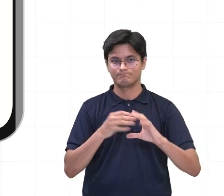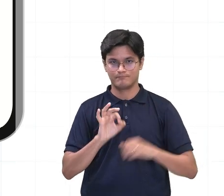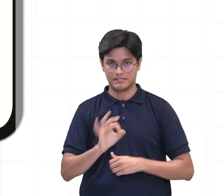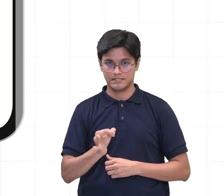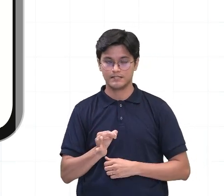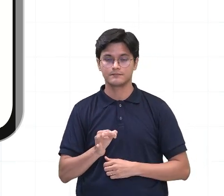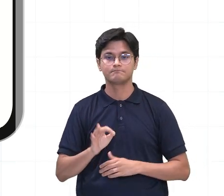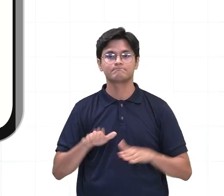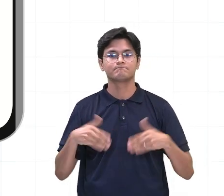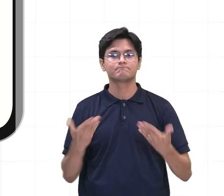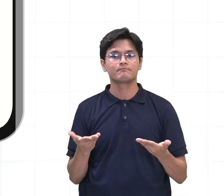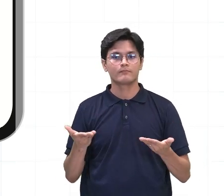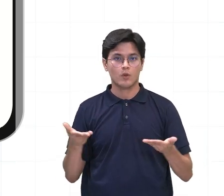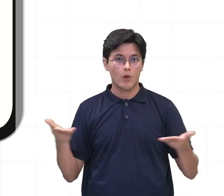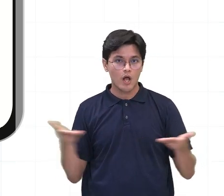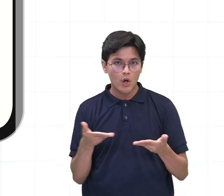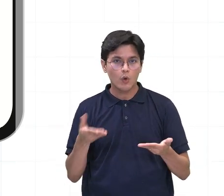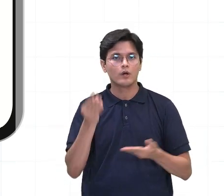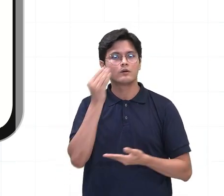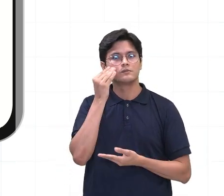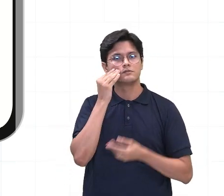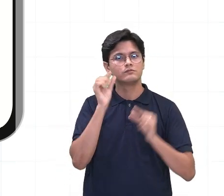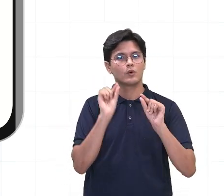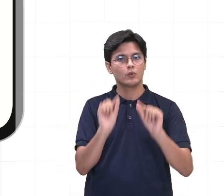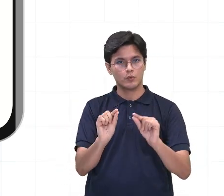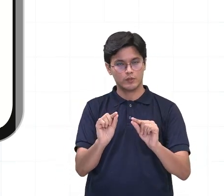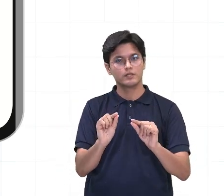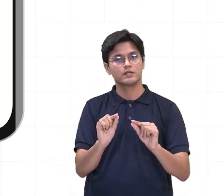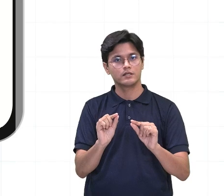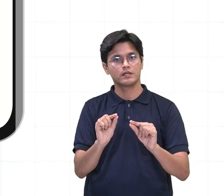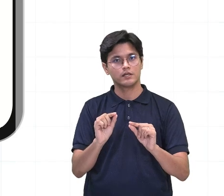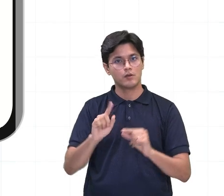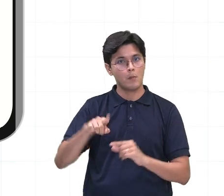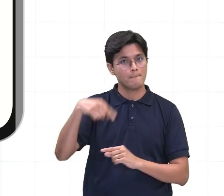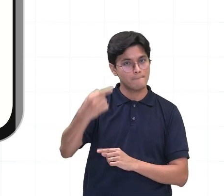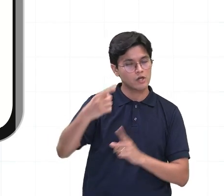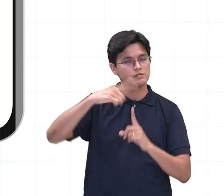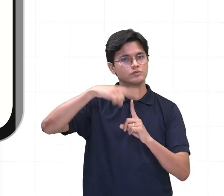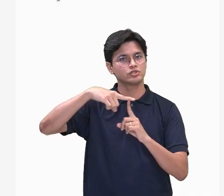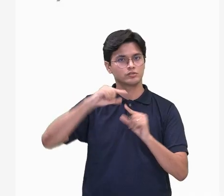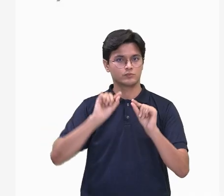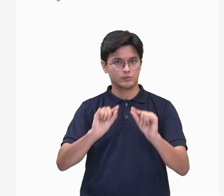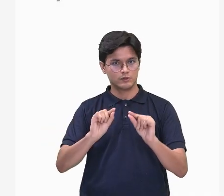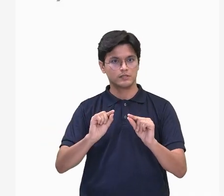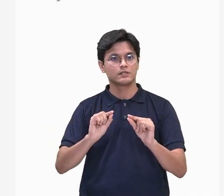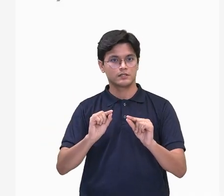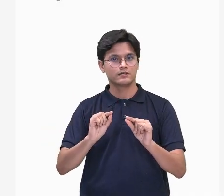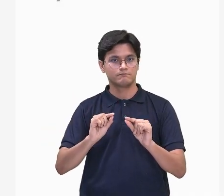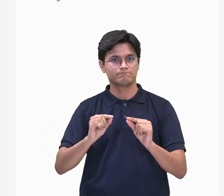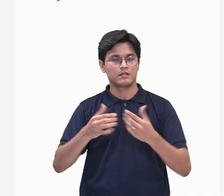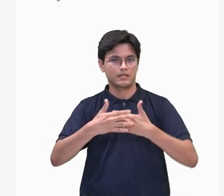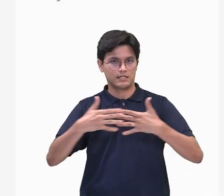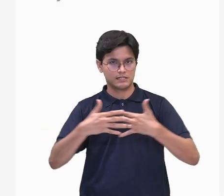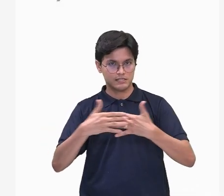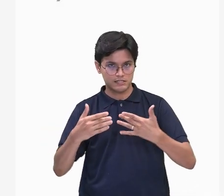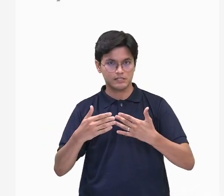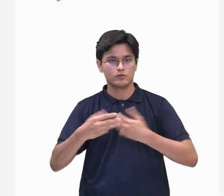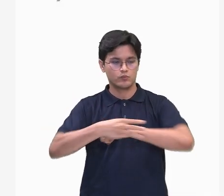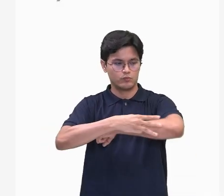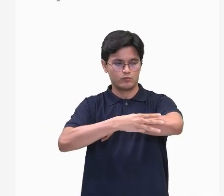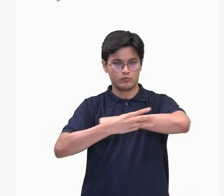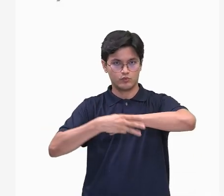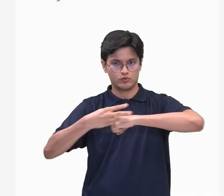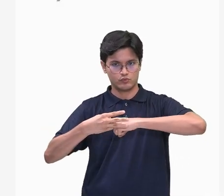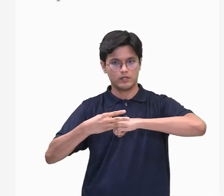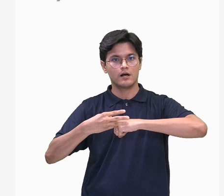bom? E aí a gente vai observar um próximo tipo de tecido, que agora é o tecido muscular.